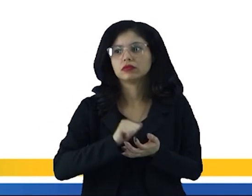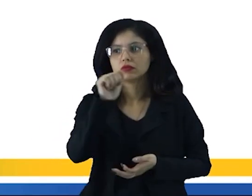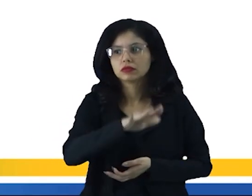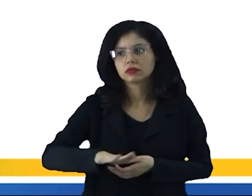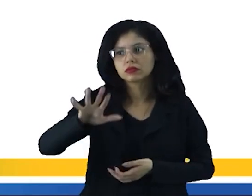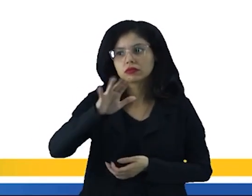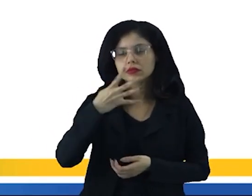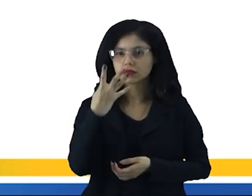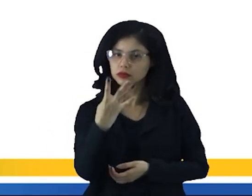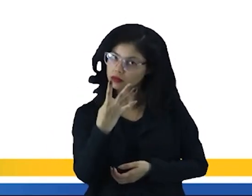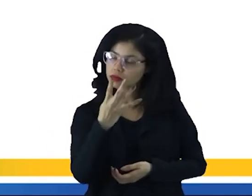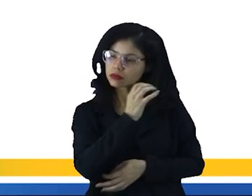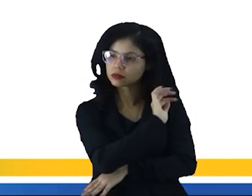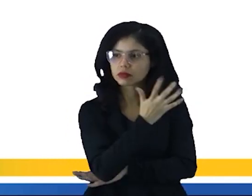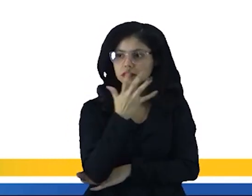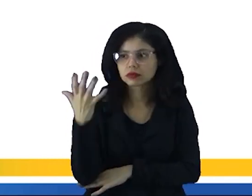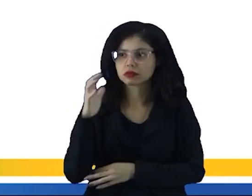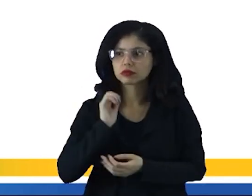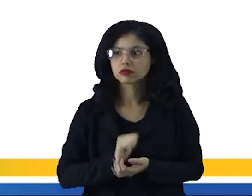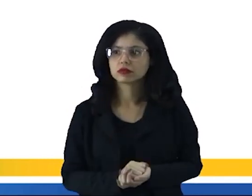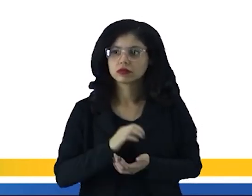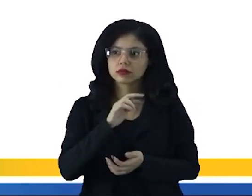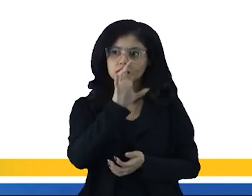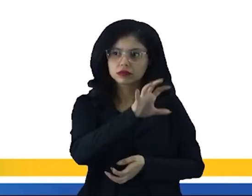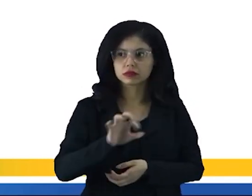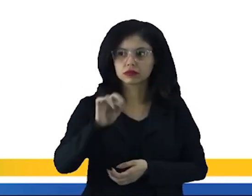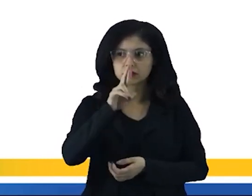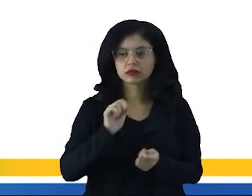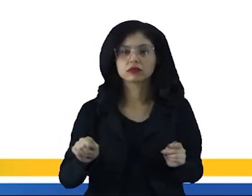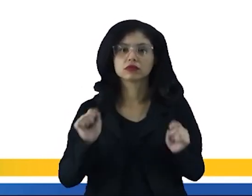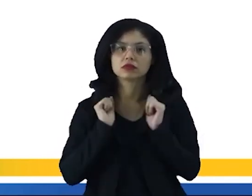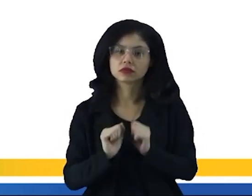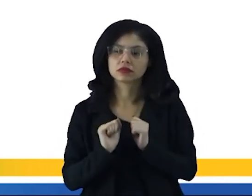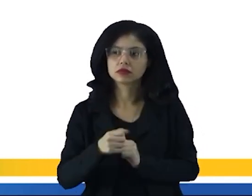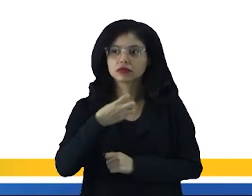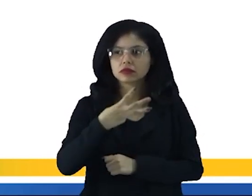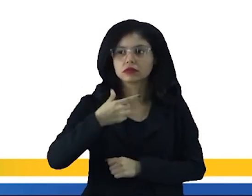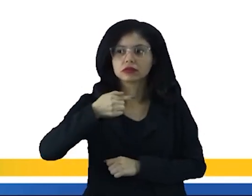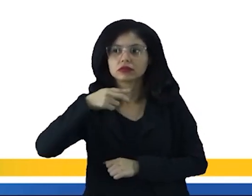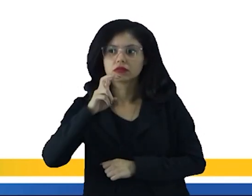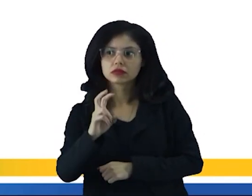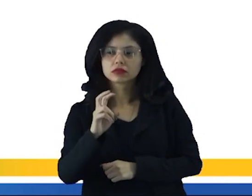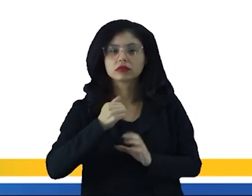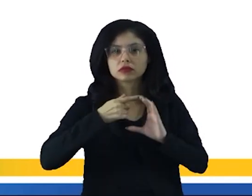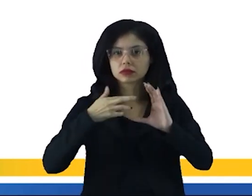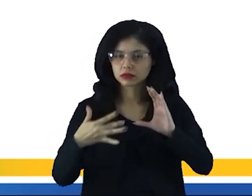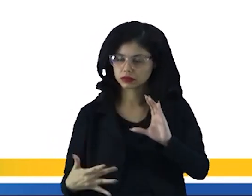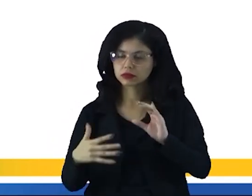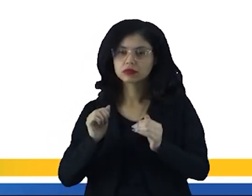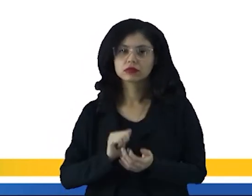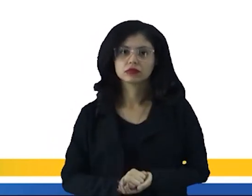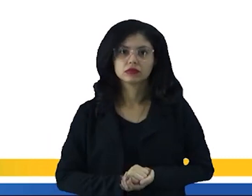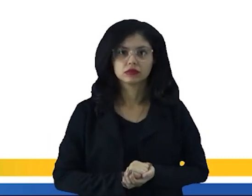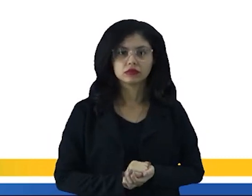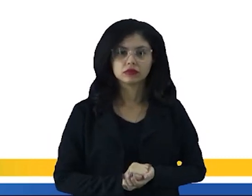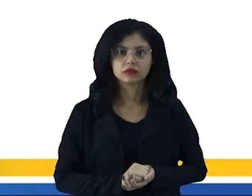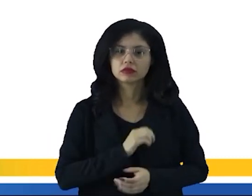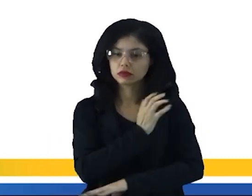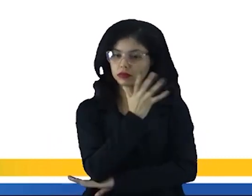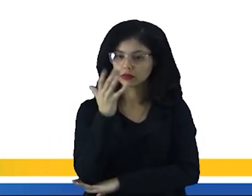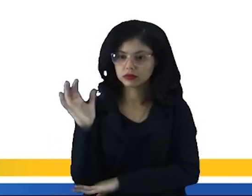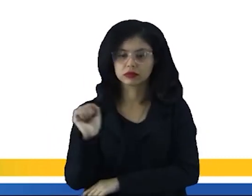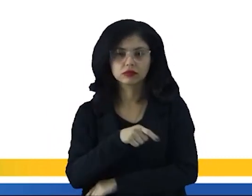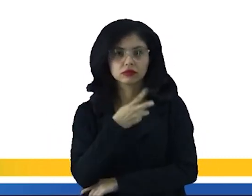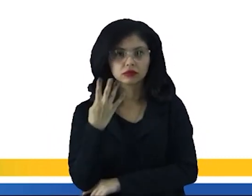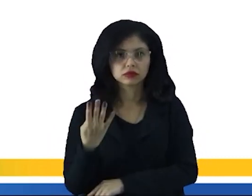de 4 hectares de floresta na região tropical pode conter cerca de 375 espécies de plantas,